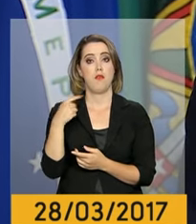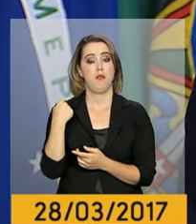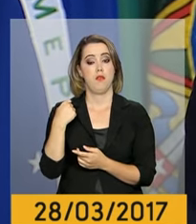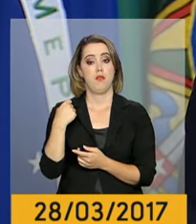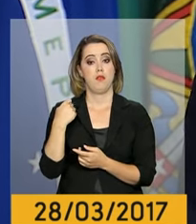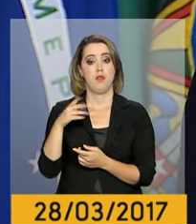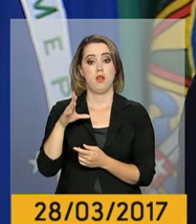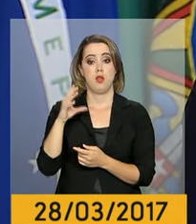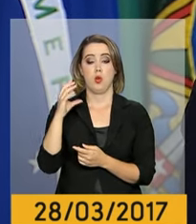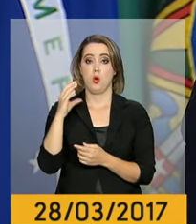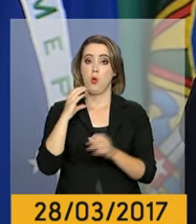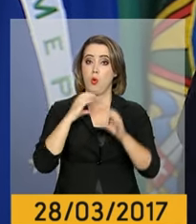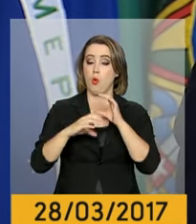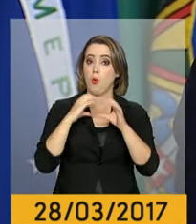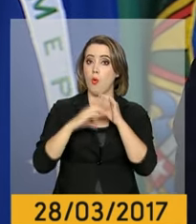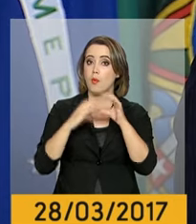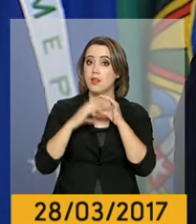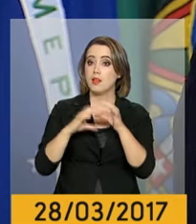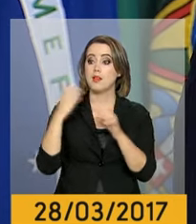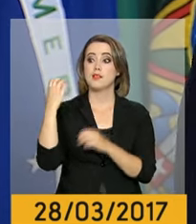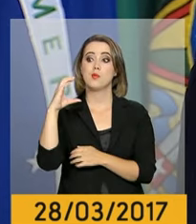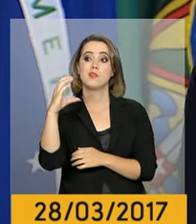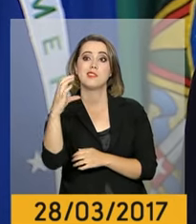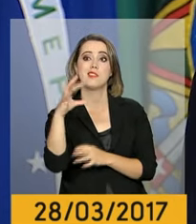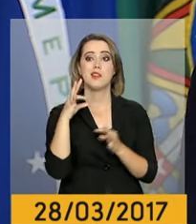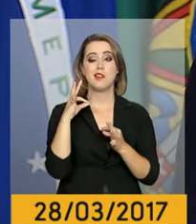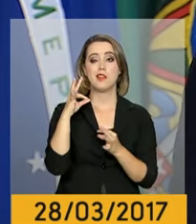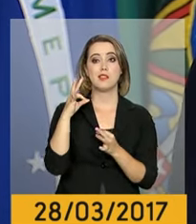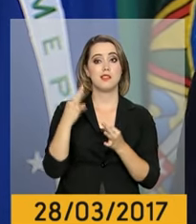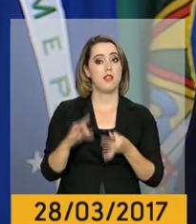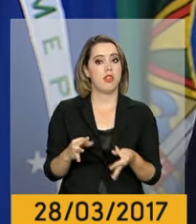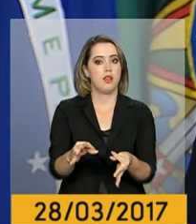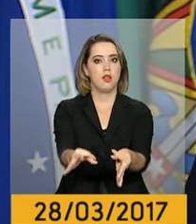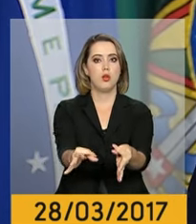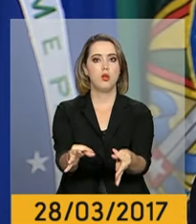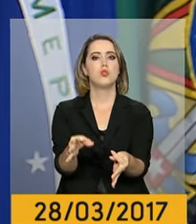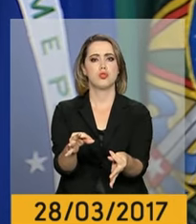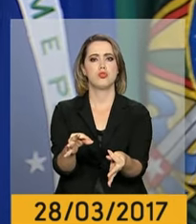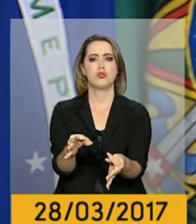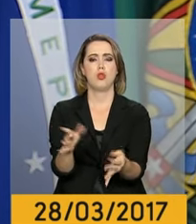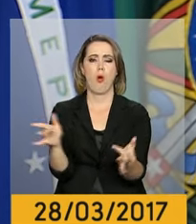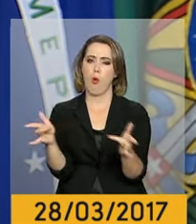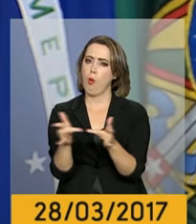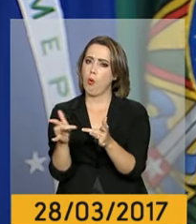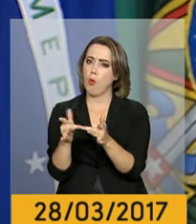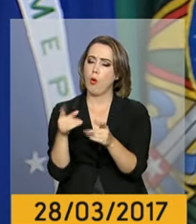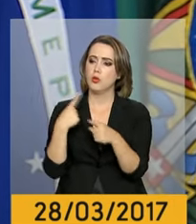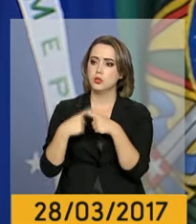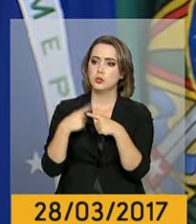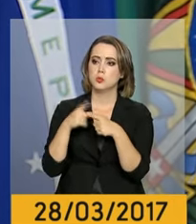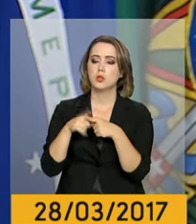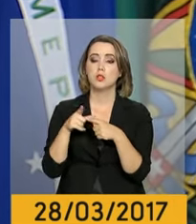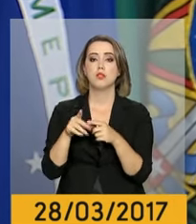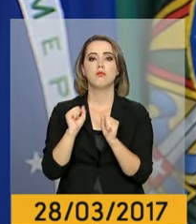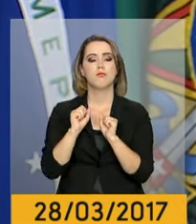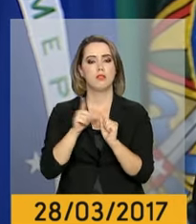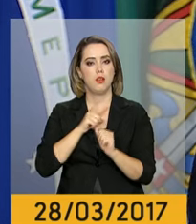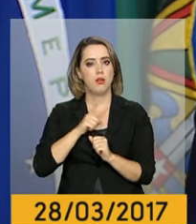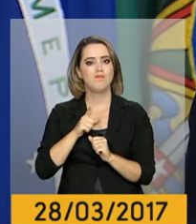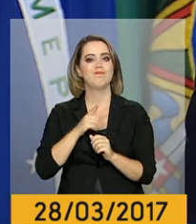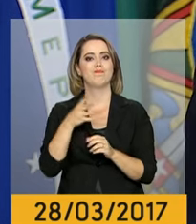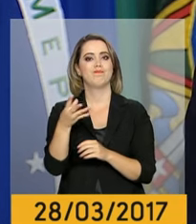comunicações e ciênci e tecnologia aceite porque você terá muita coisa a